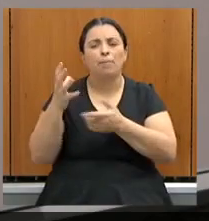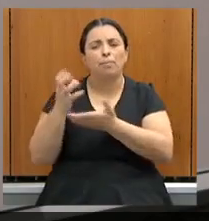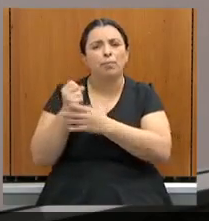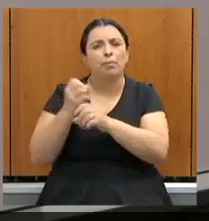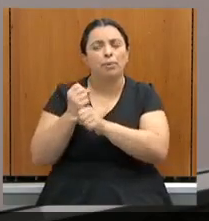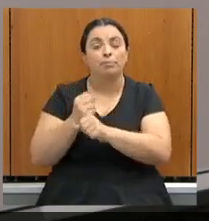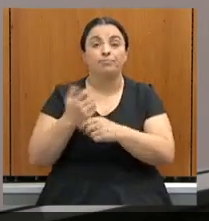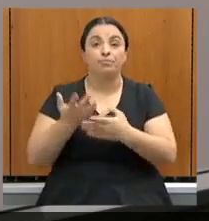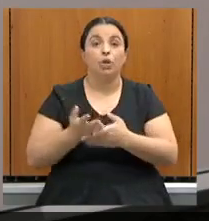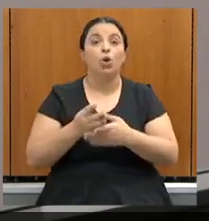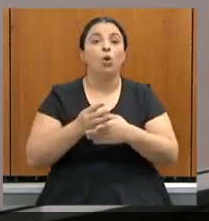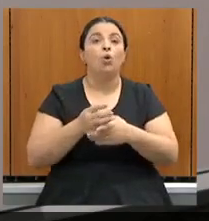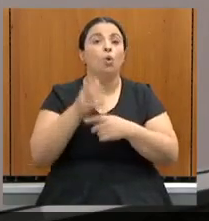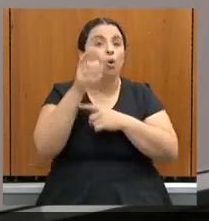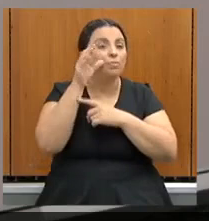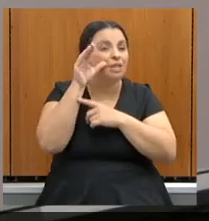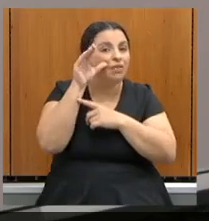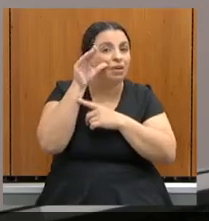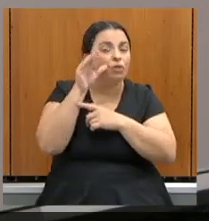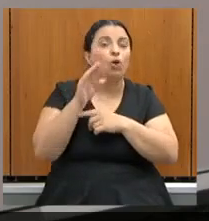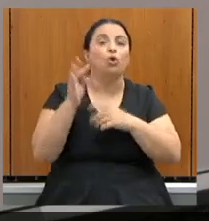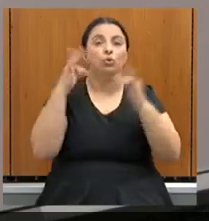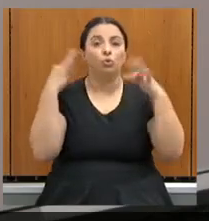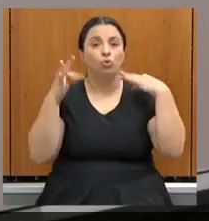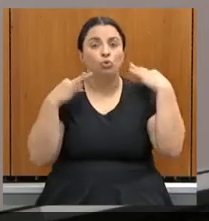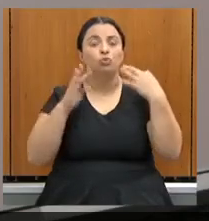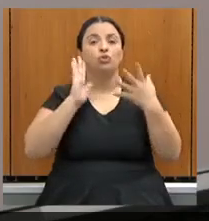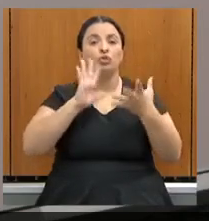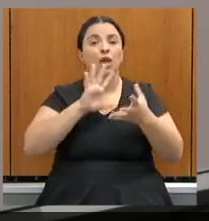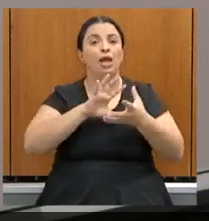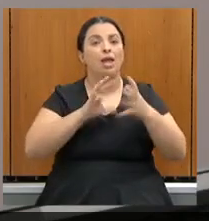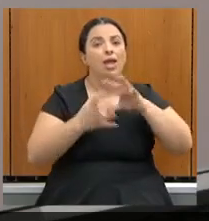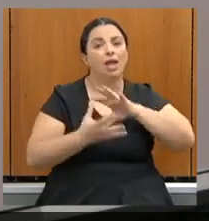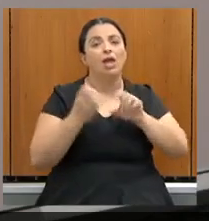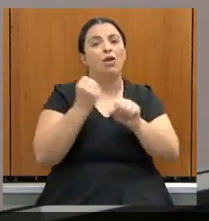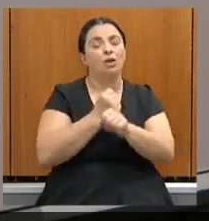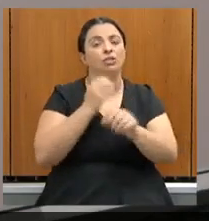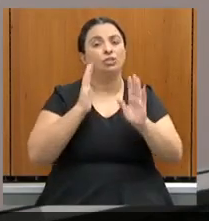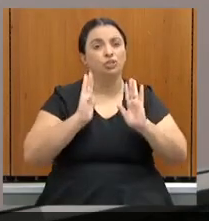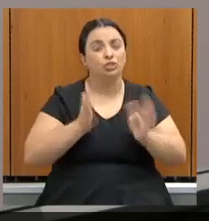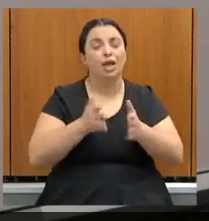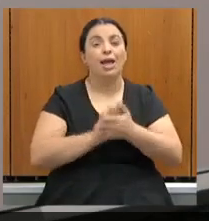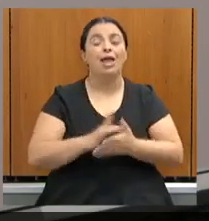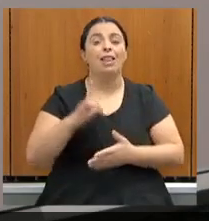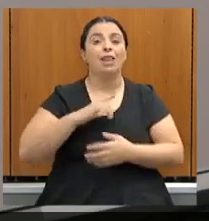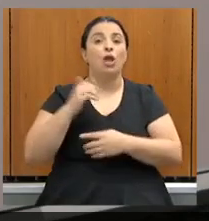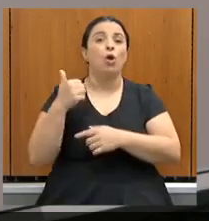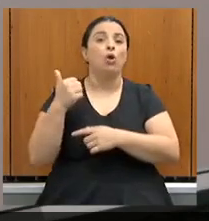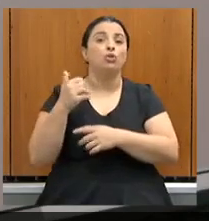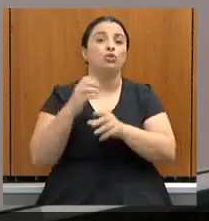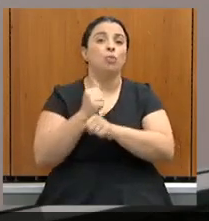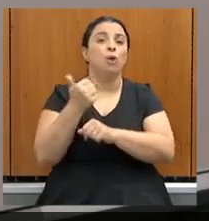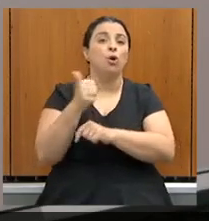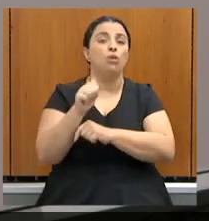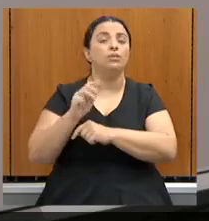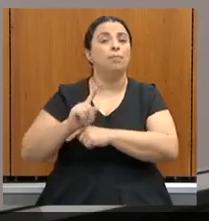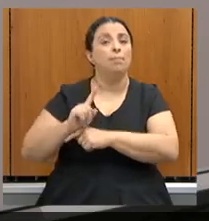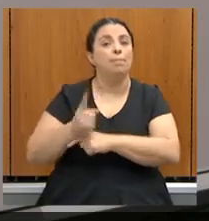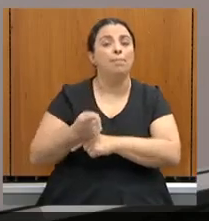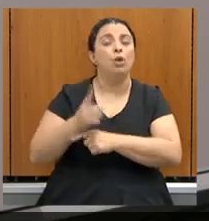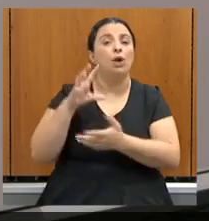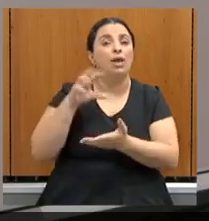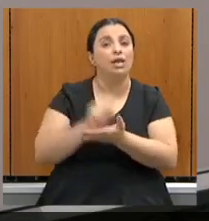reformulado, o cadastro executado pelo Ministério do Turismo, nós temos 11 mil registros ativos em Minas Gerais,